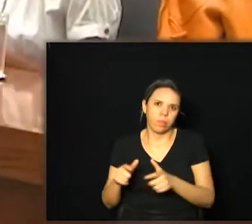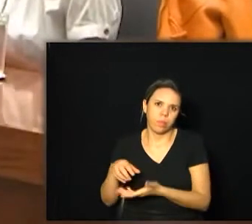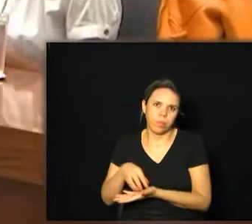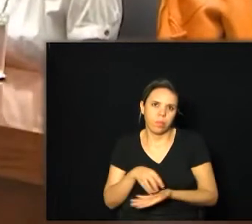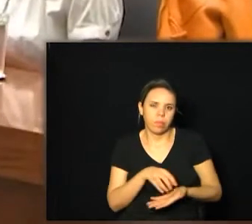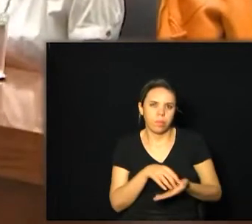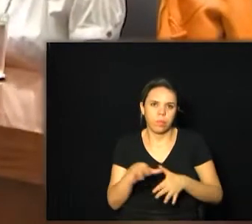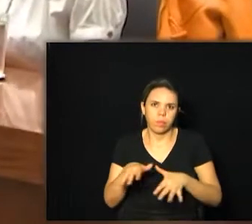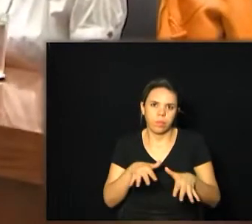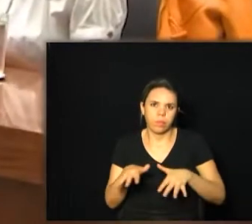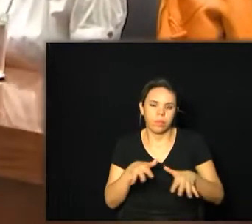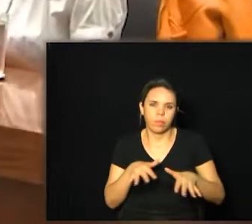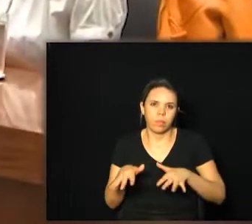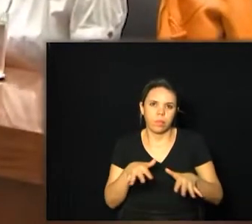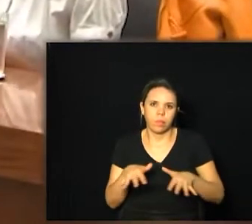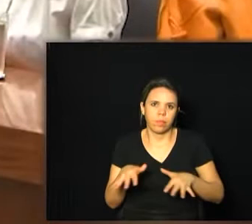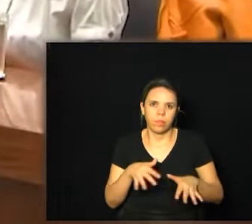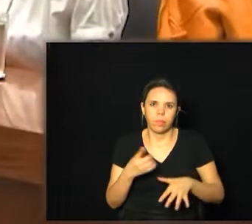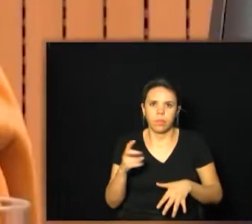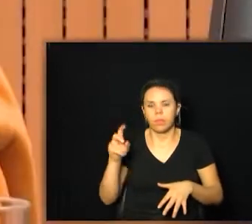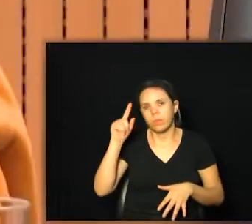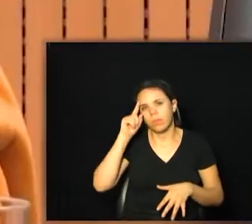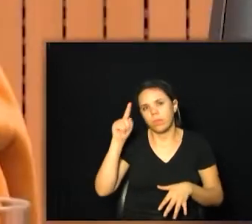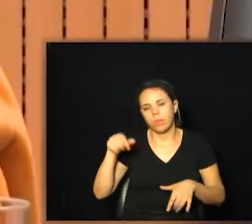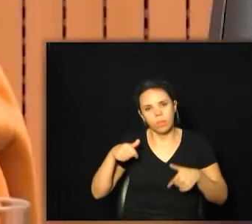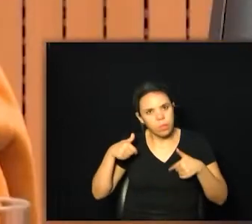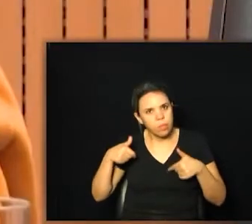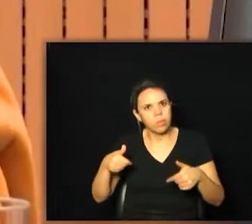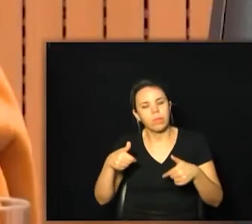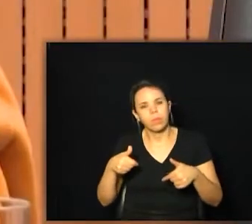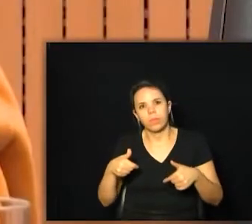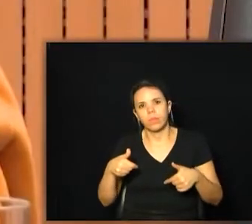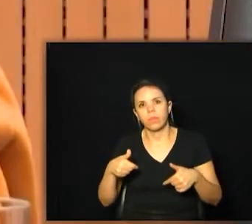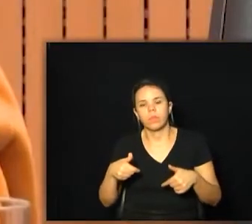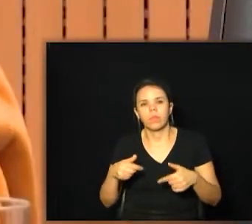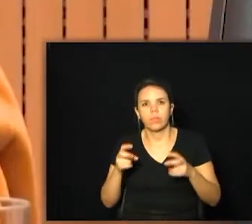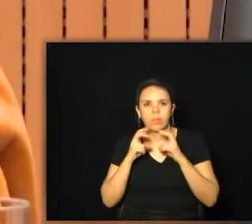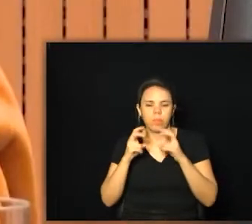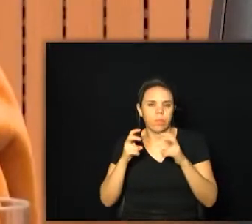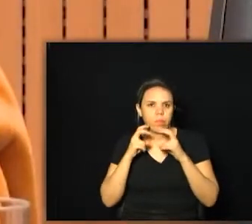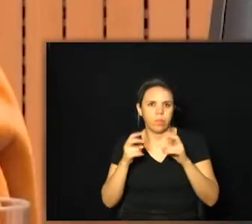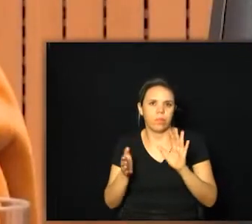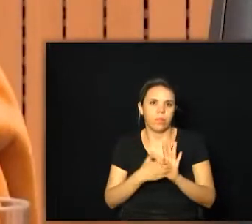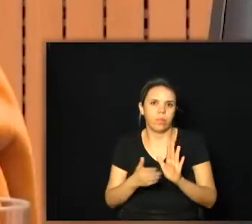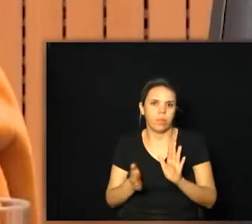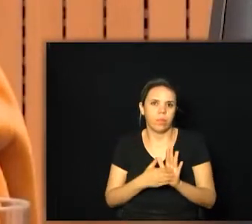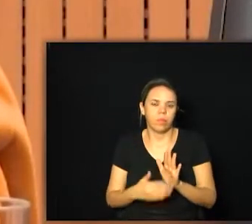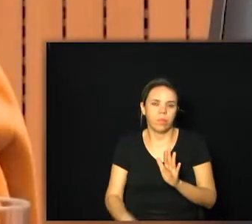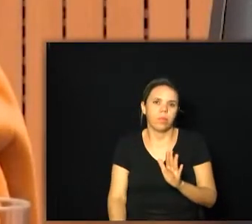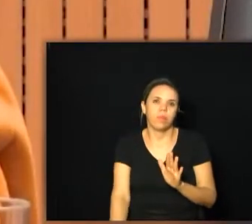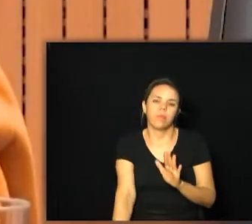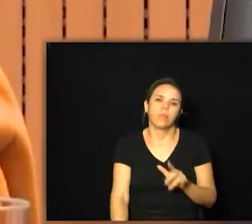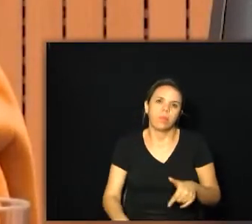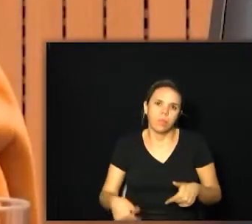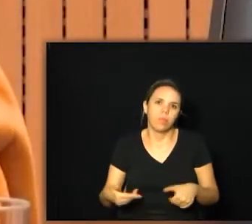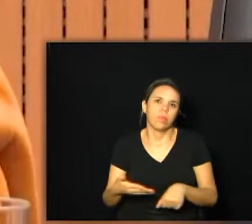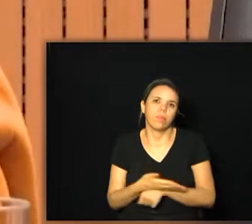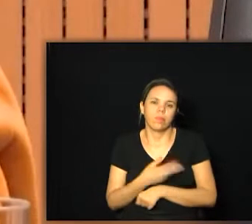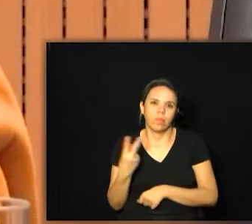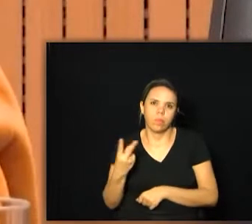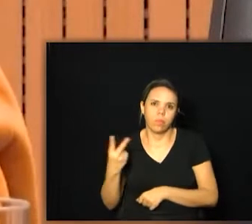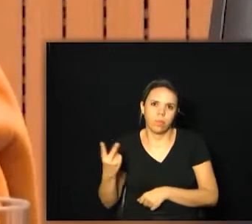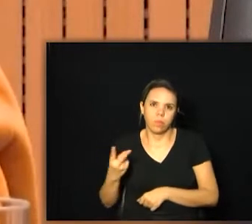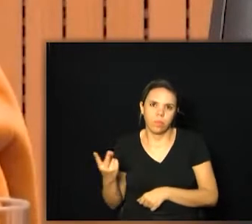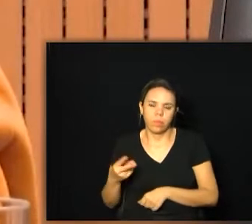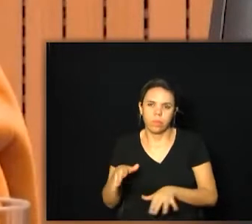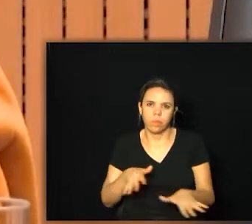uma mobilização chamada de 15 dias de ativismo por socorro, propondo intervenções e valorização